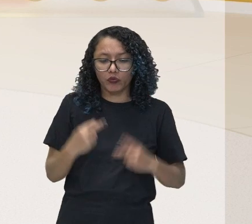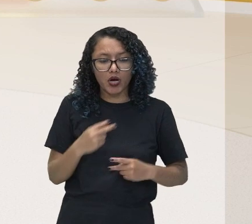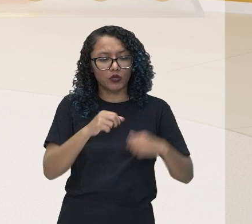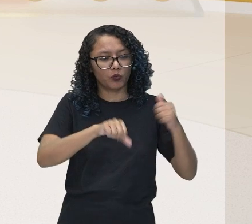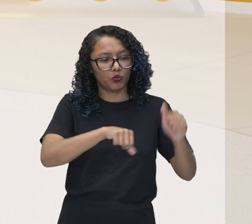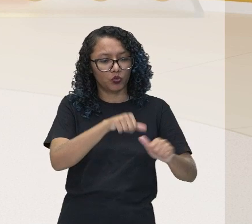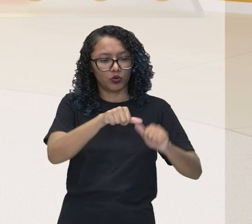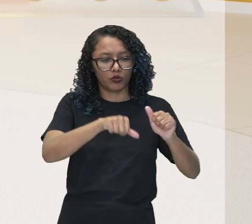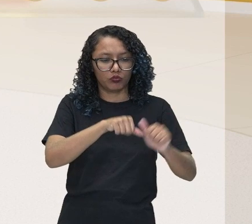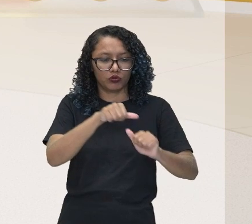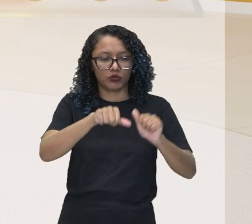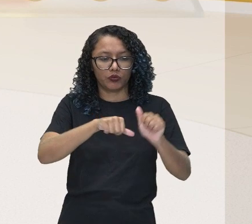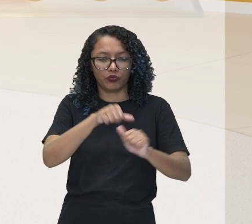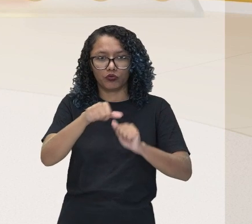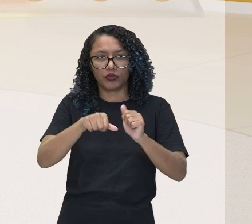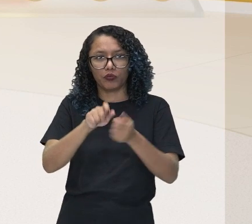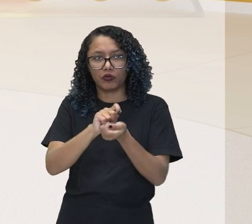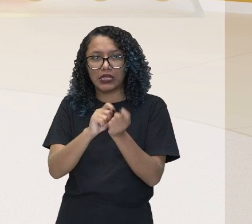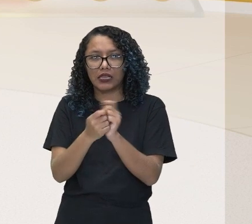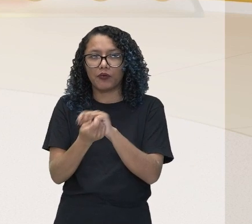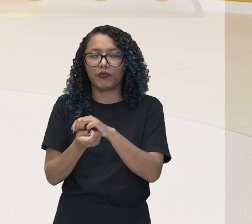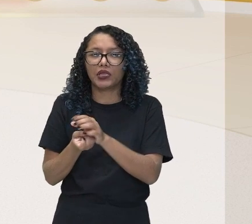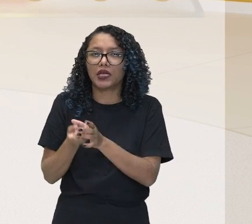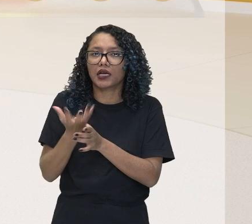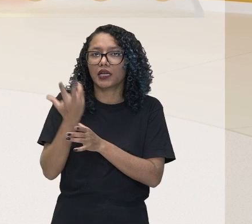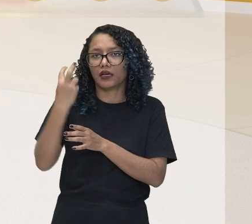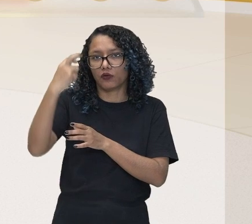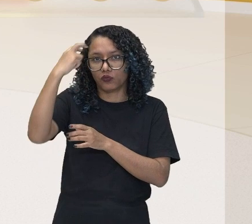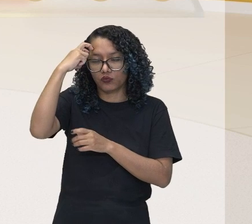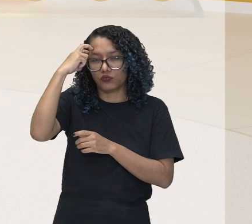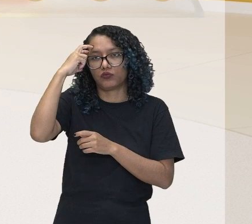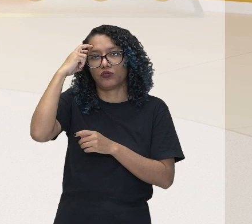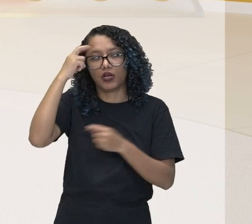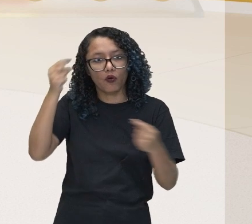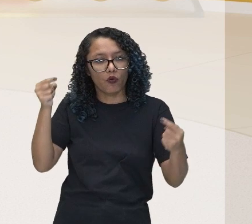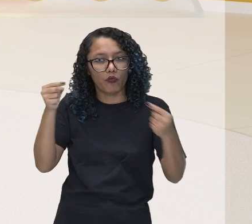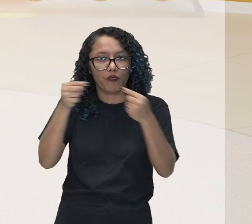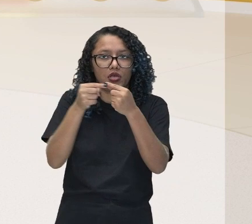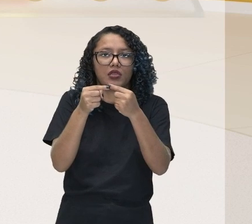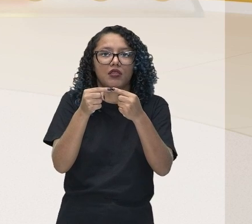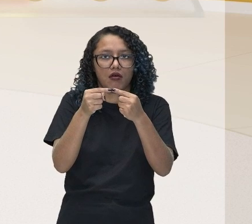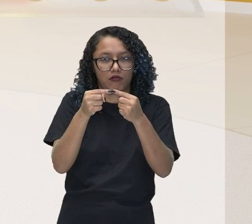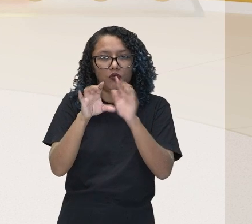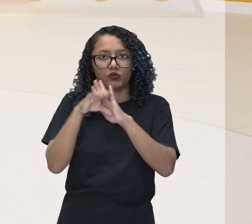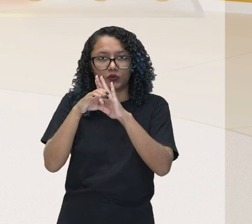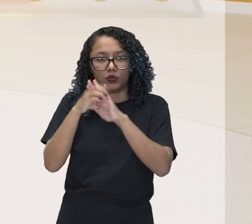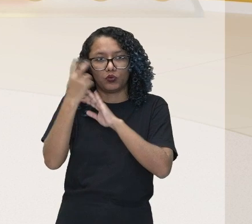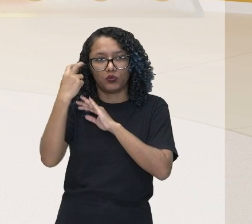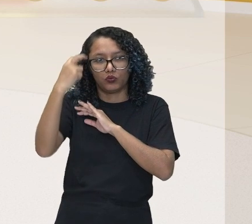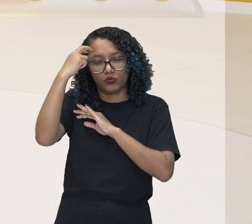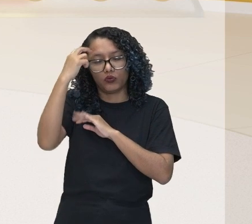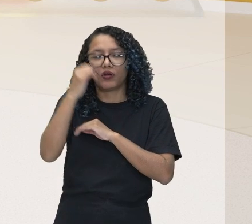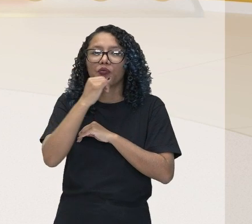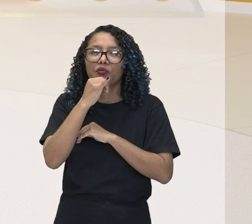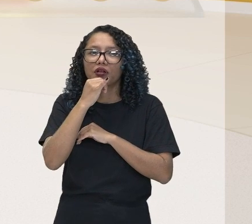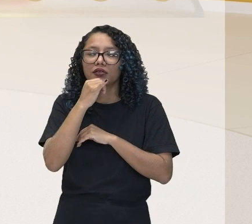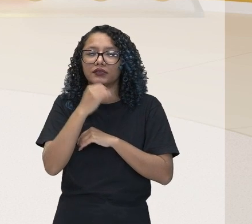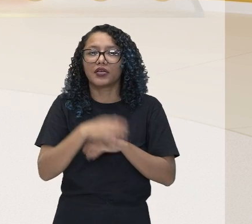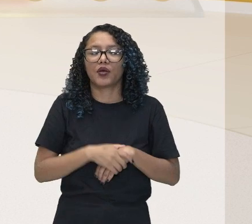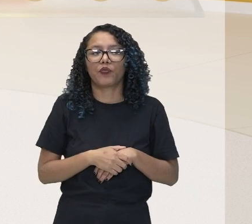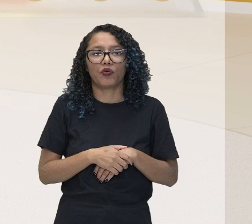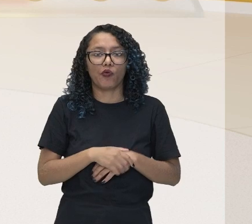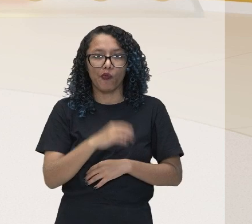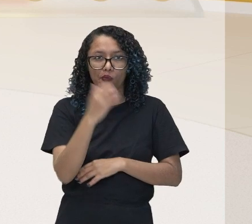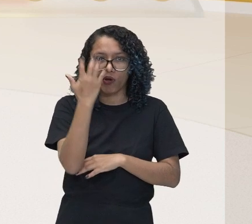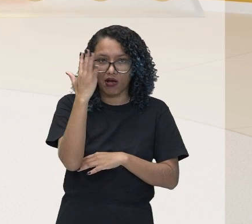e transformando em cultura. Tá certo? Então, se você tem lá uma planta, uma árvore, uma